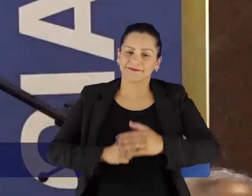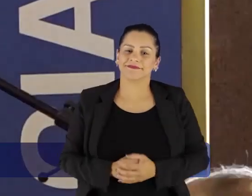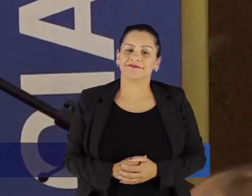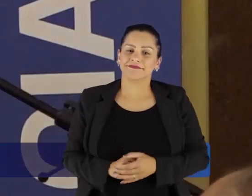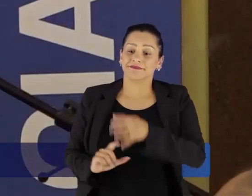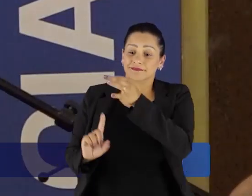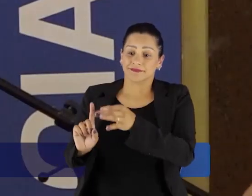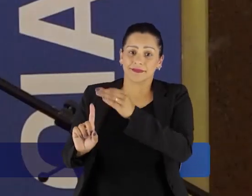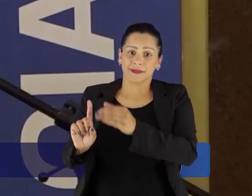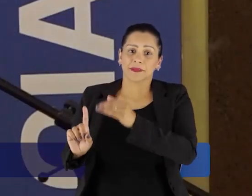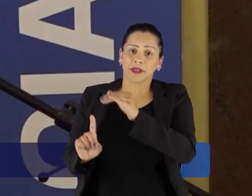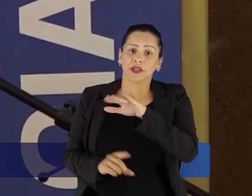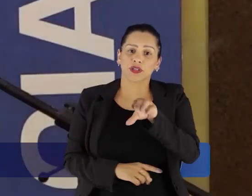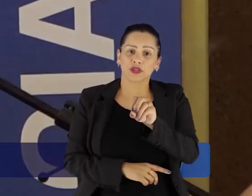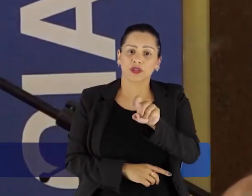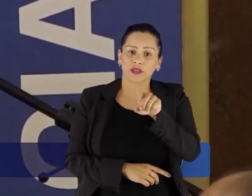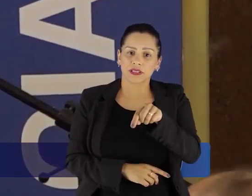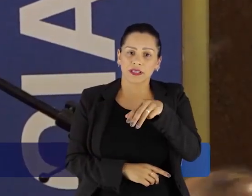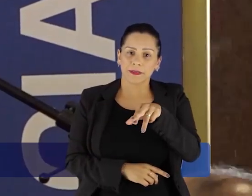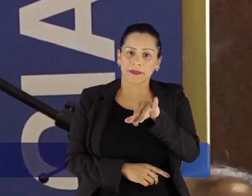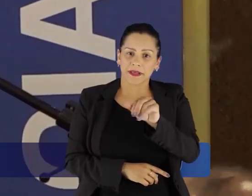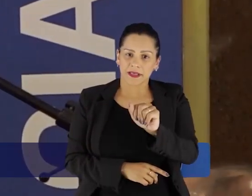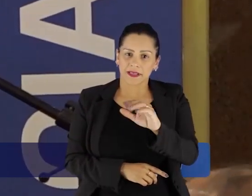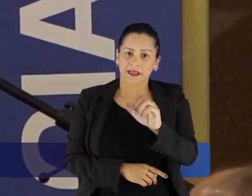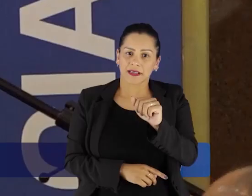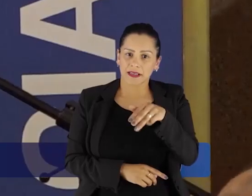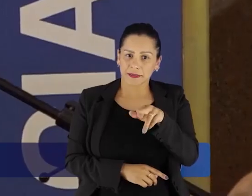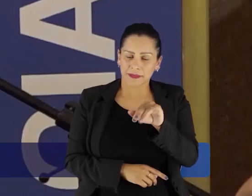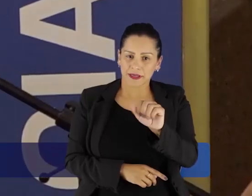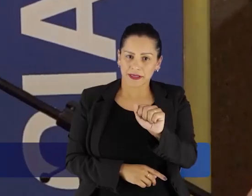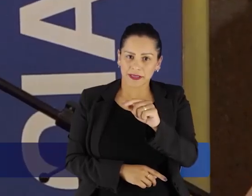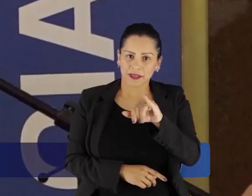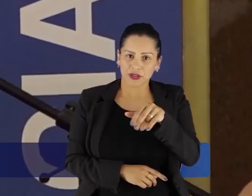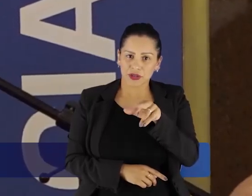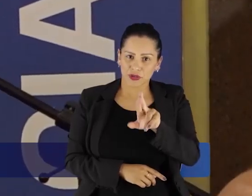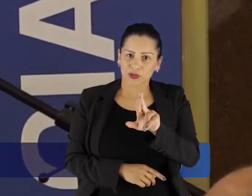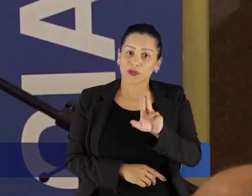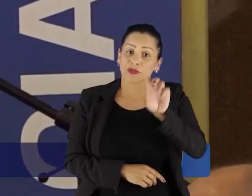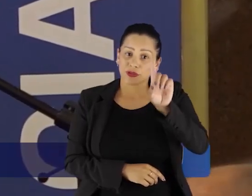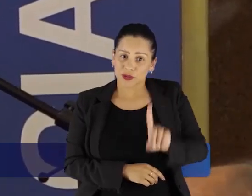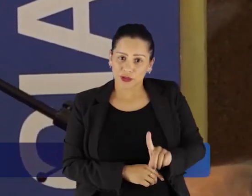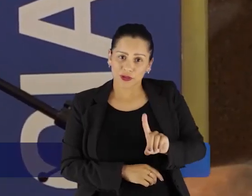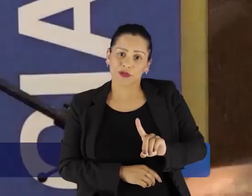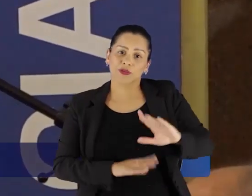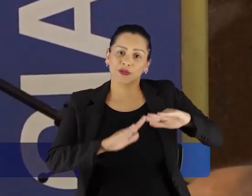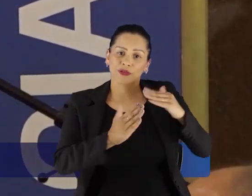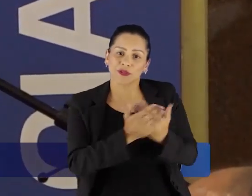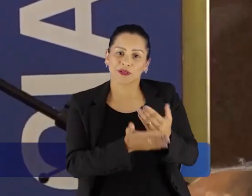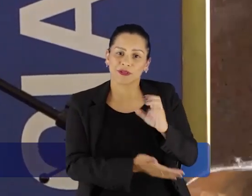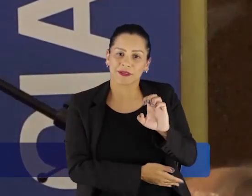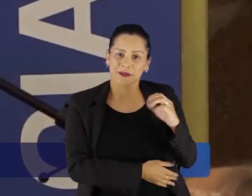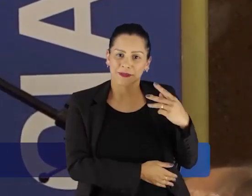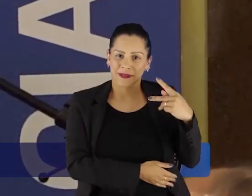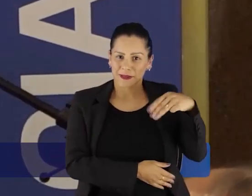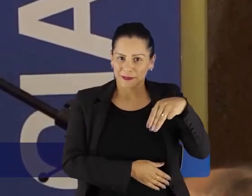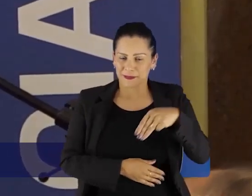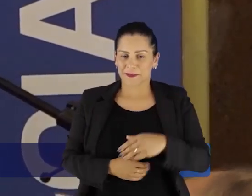excelentíssimo Desembargador José Maria câmara júnior diretor da Escola Paulista da magistratura